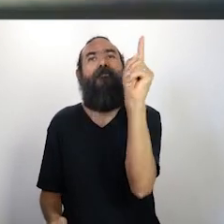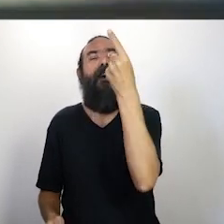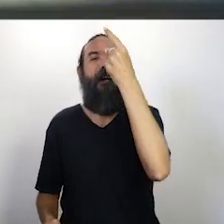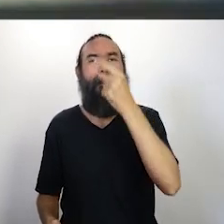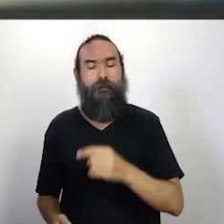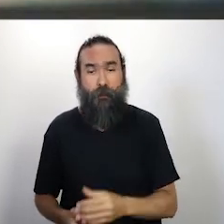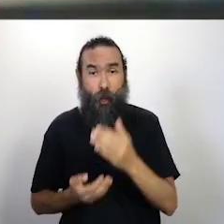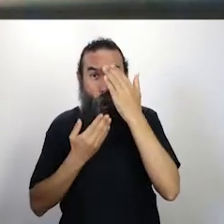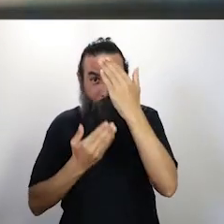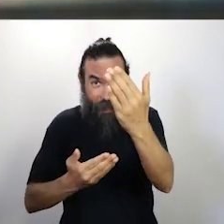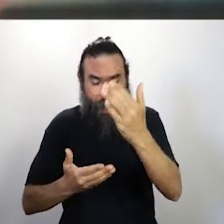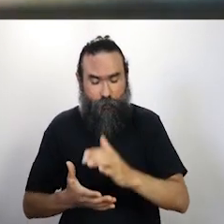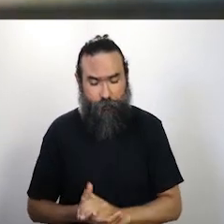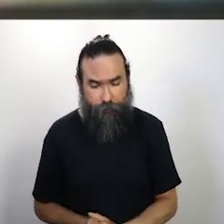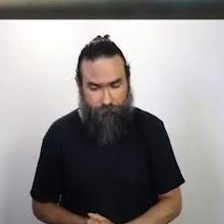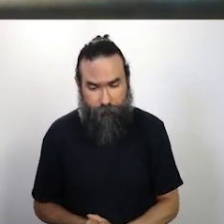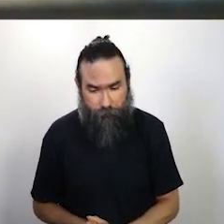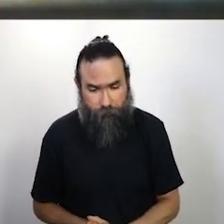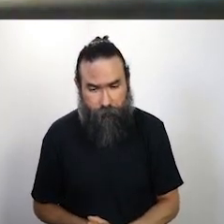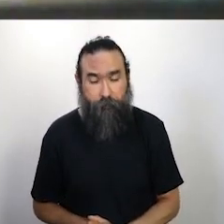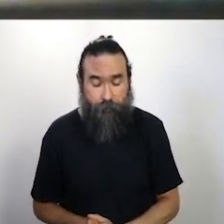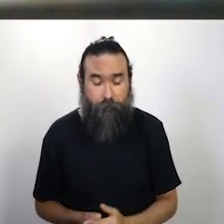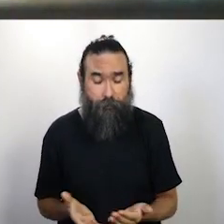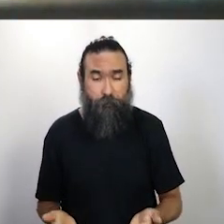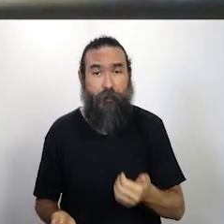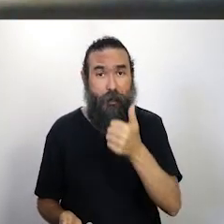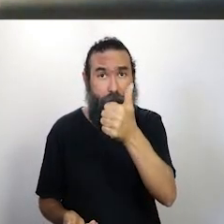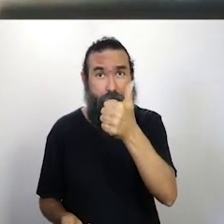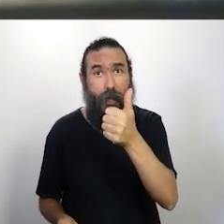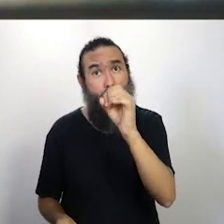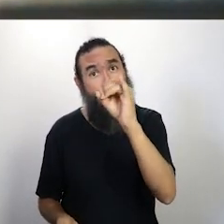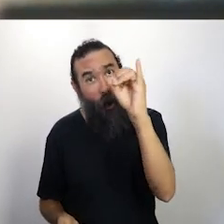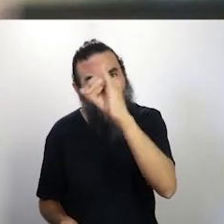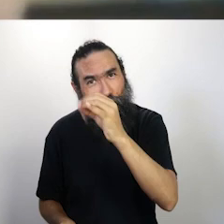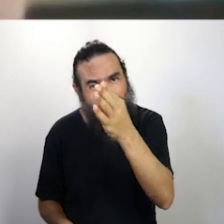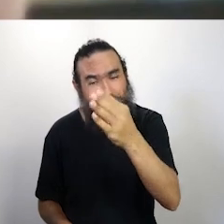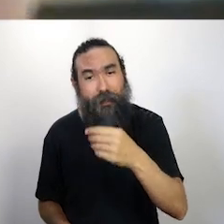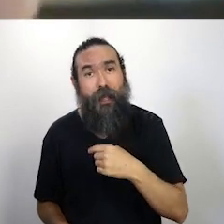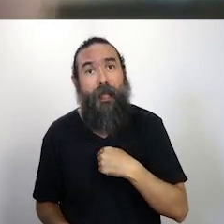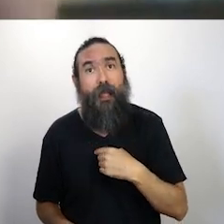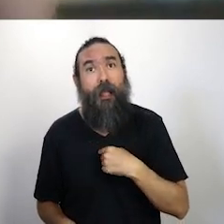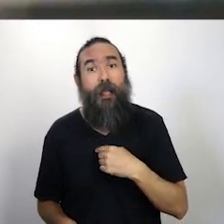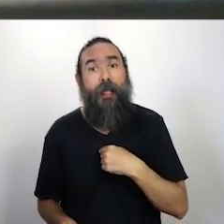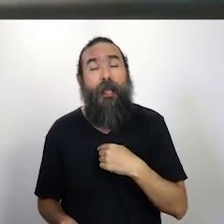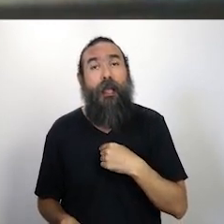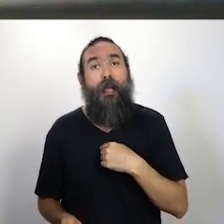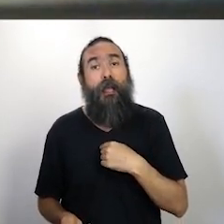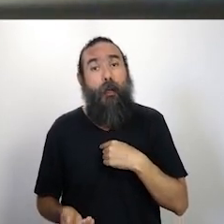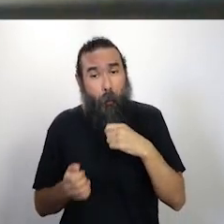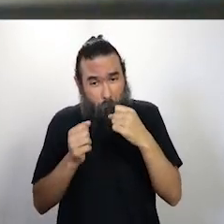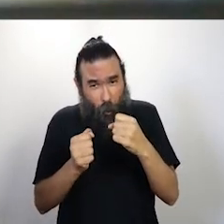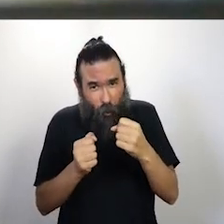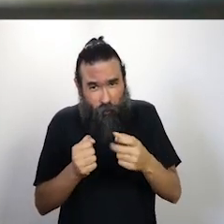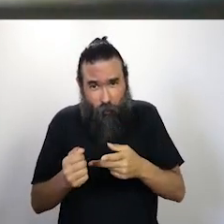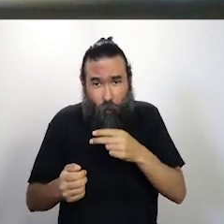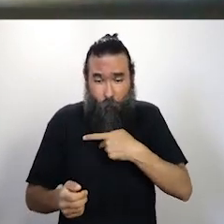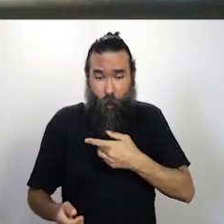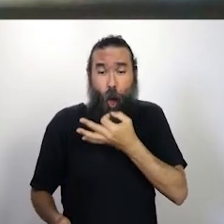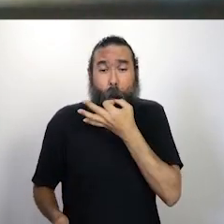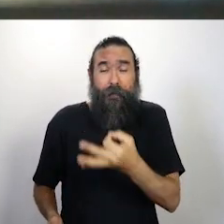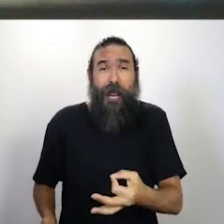Hélio depois eu quero fazer um comentário sobre a questão do CPF se me for permitido aqui rapidamente